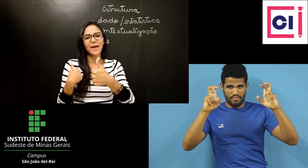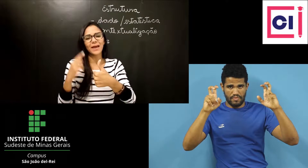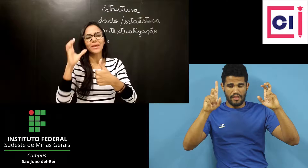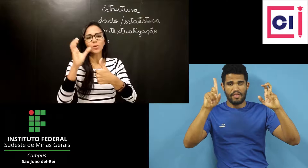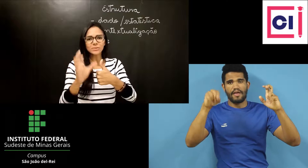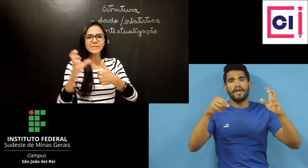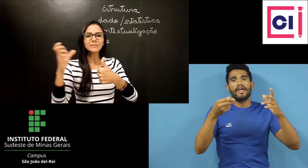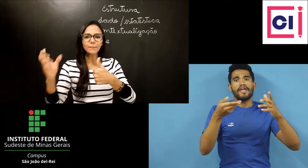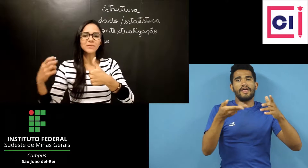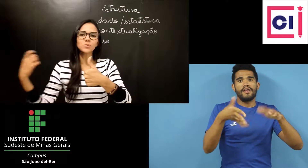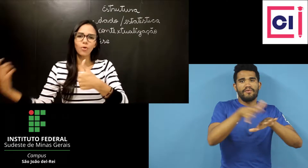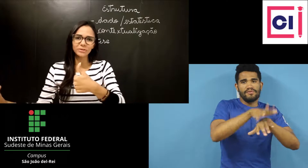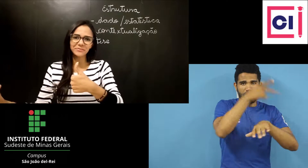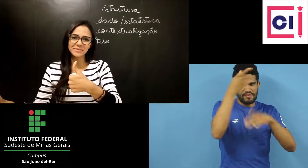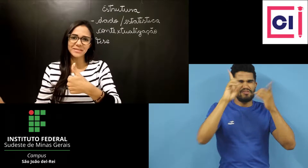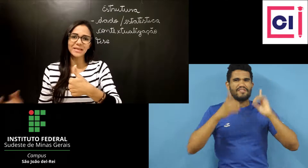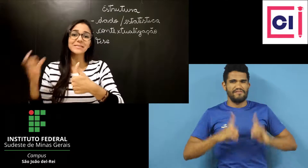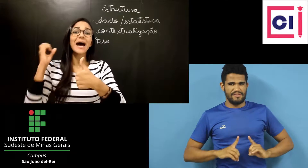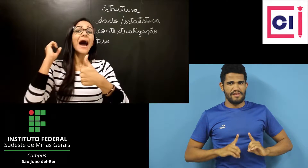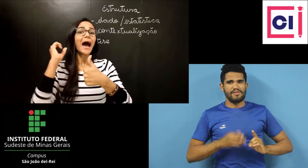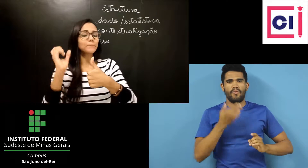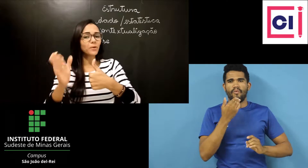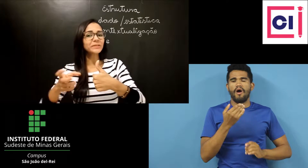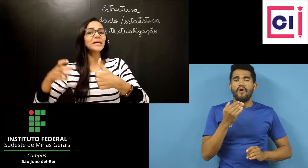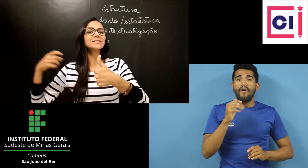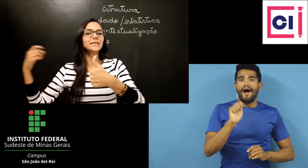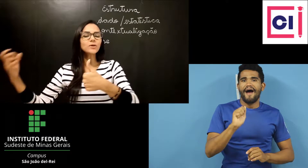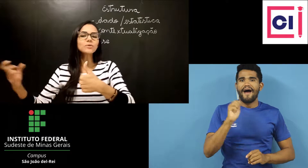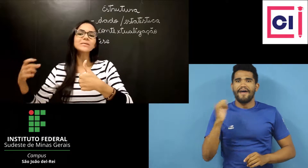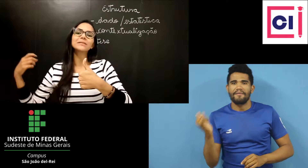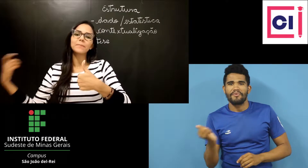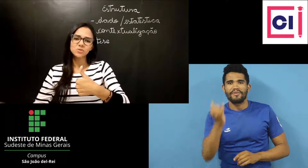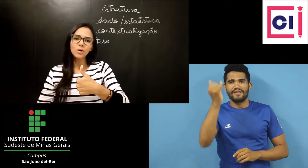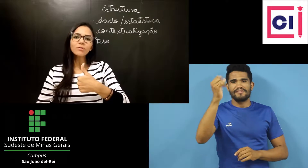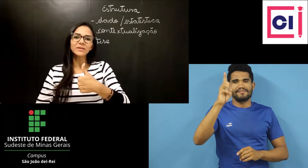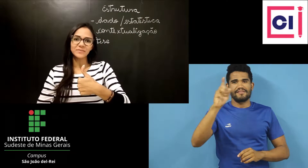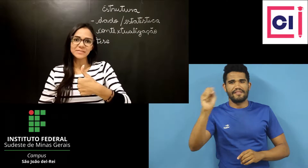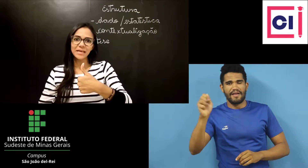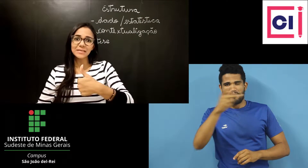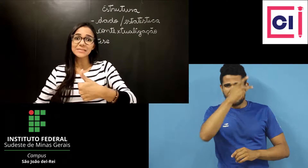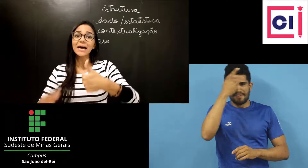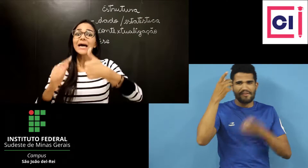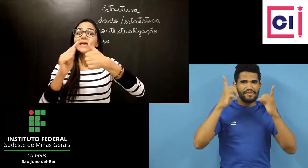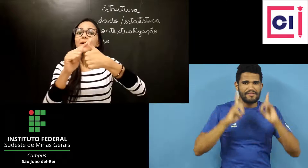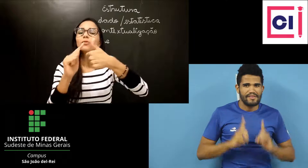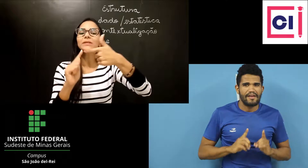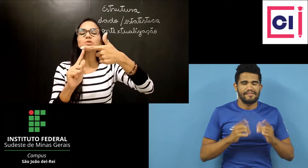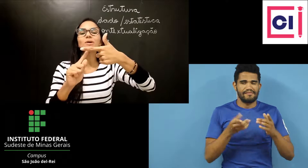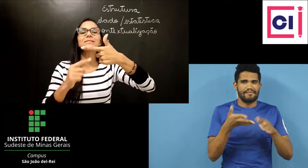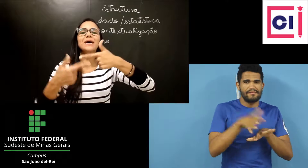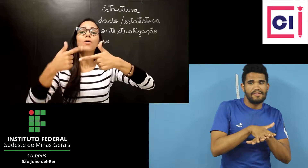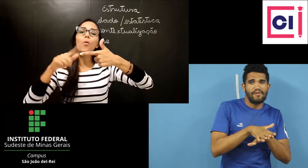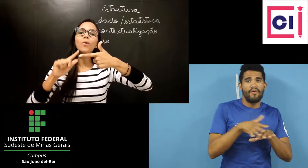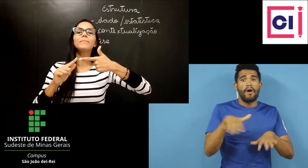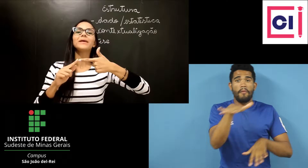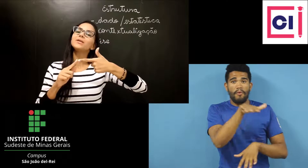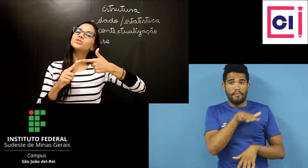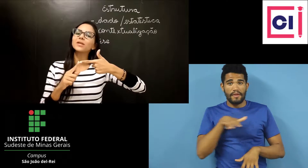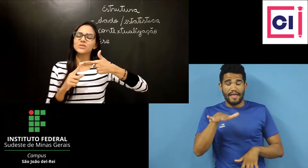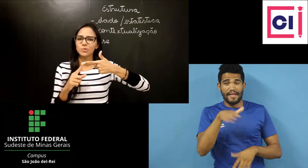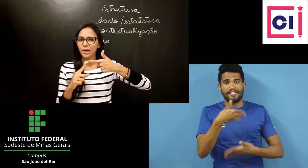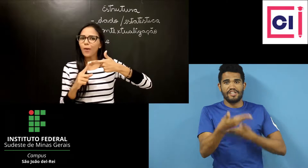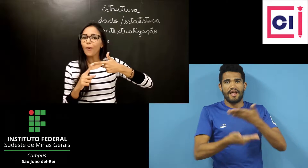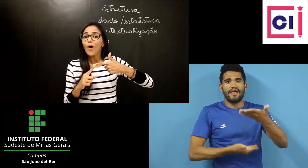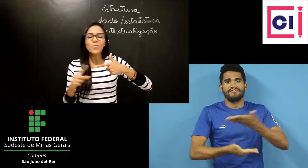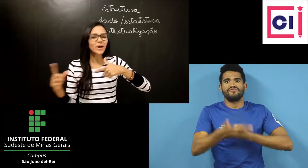caso é inclusão da pessoa com deficiência, a importância da inclusão da pessoa com deficiência, e contextualizar com o